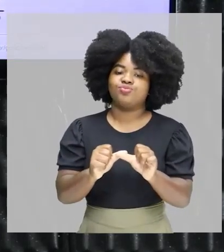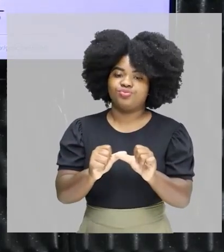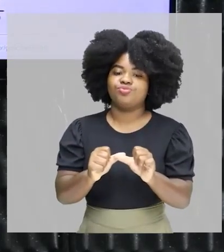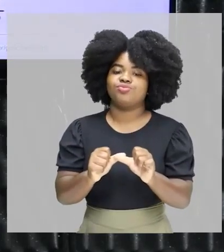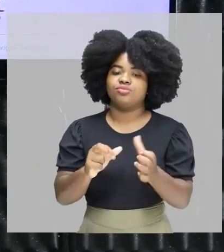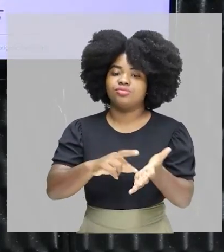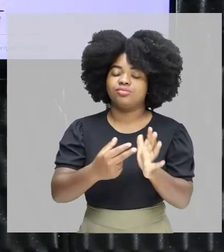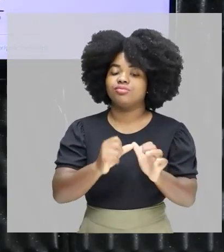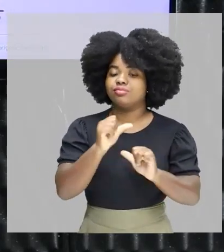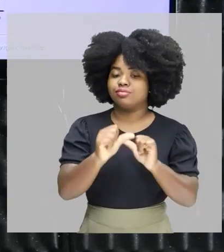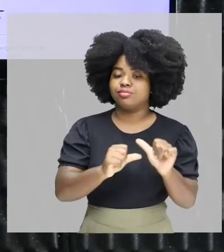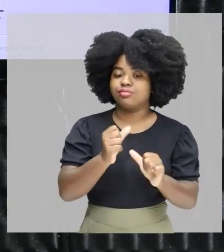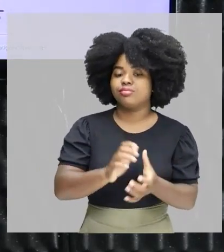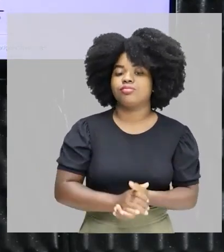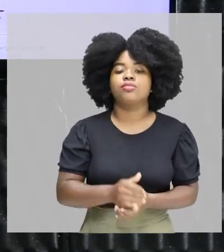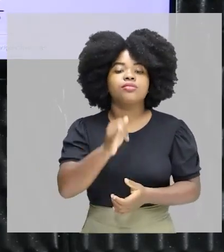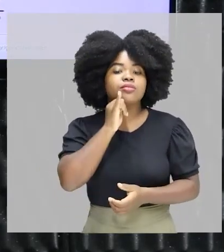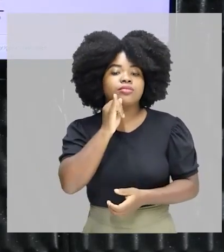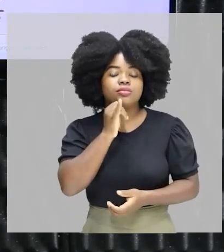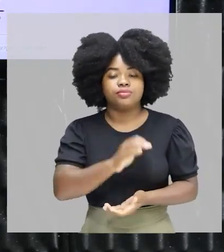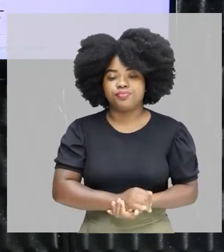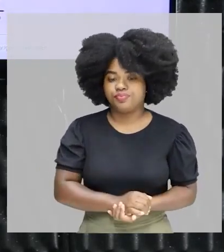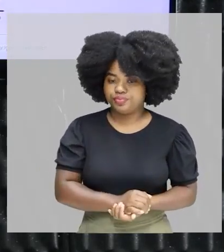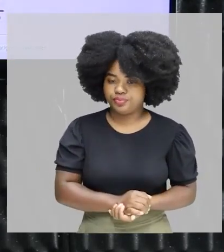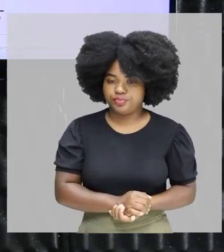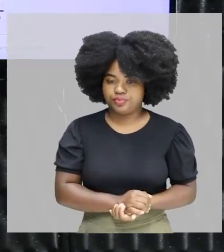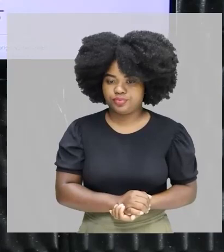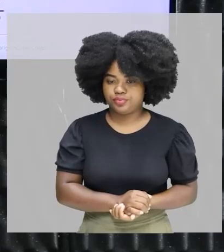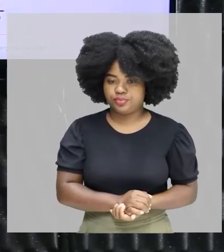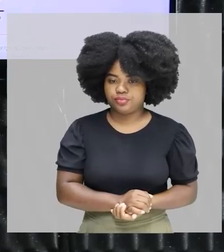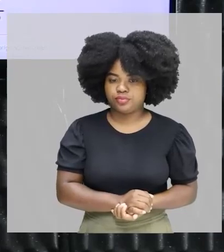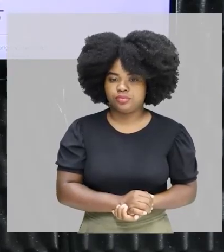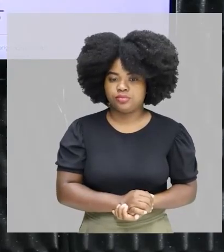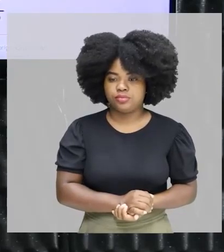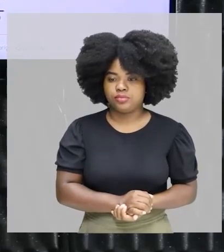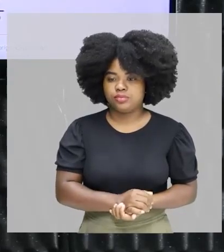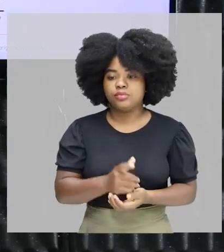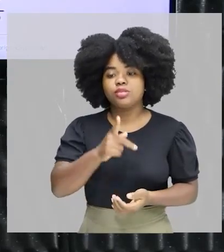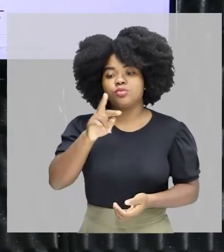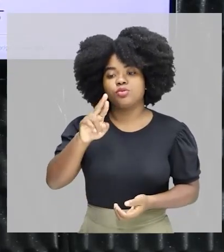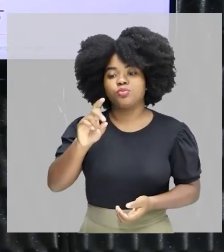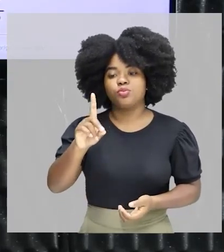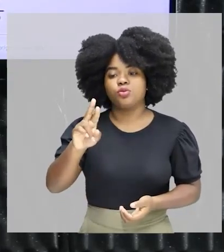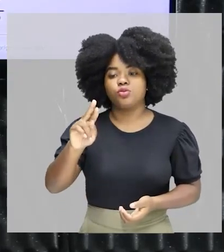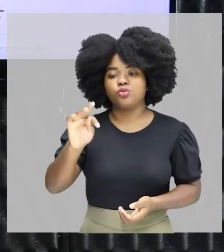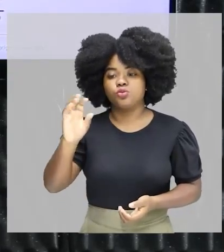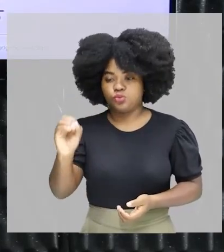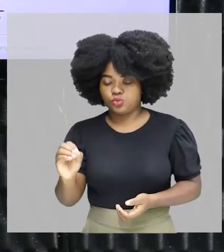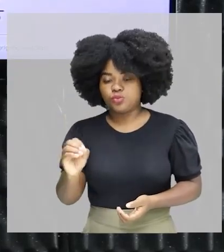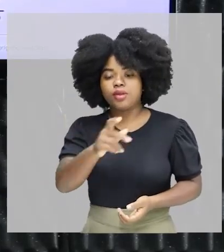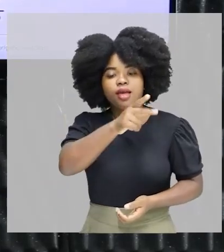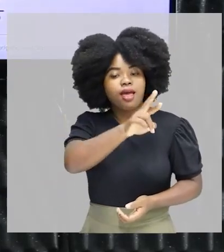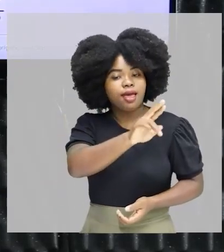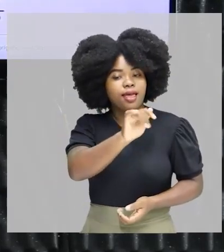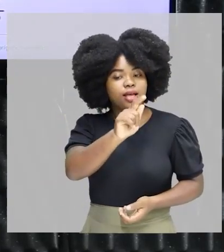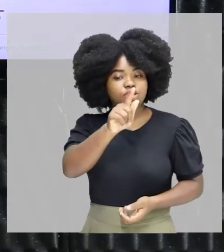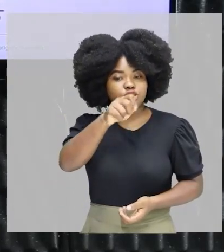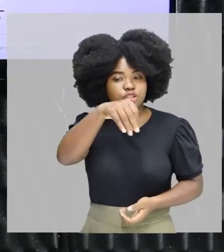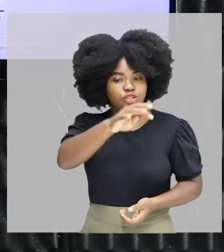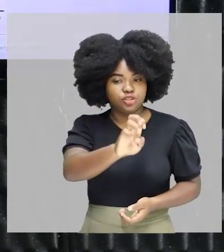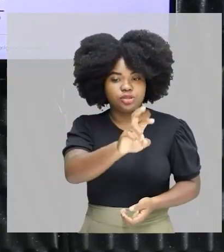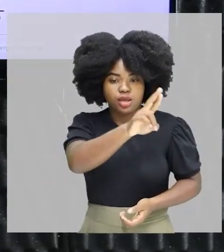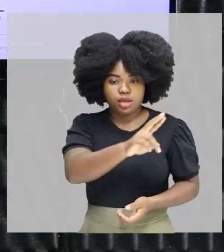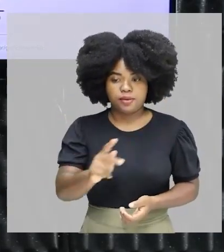uma parte desse produto vai formar novamente os reagentes. Então eu vou ter